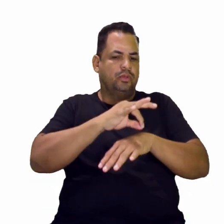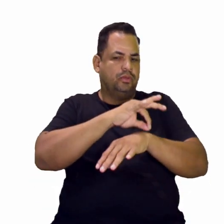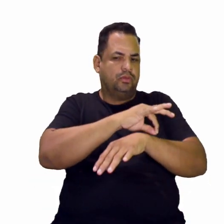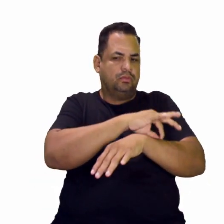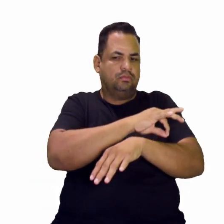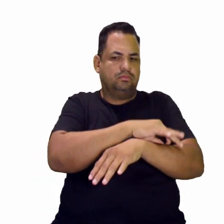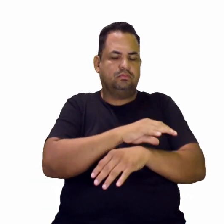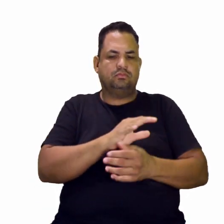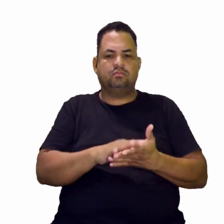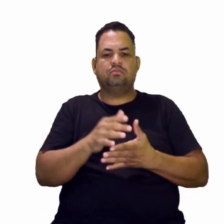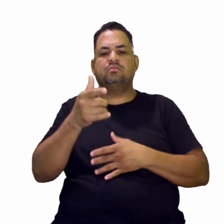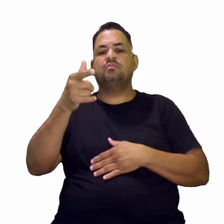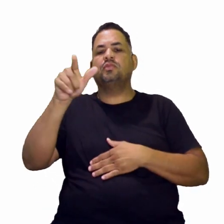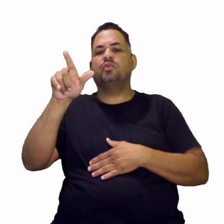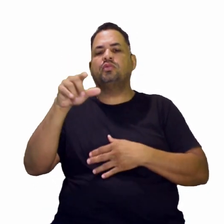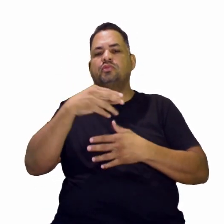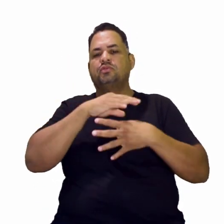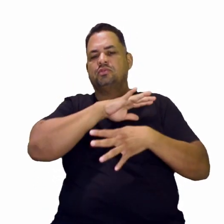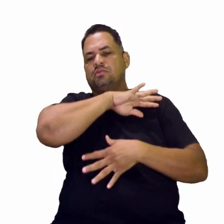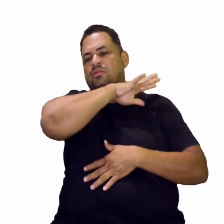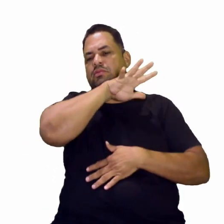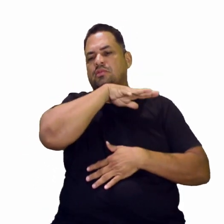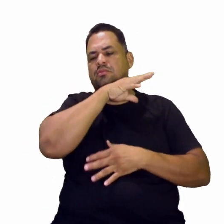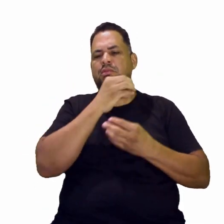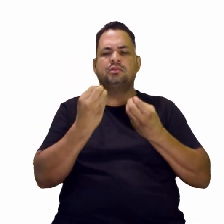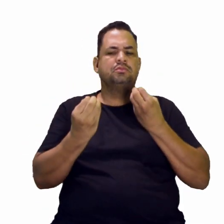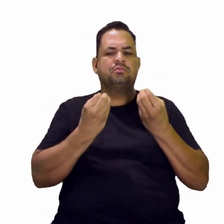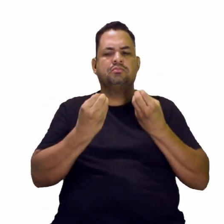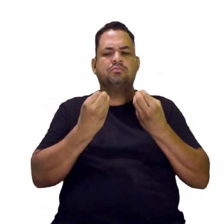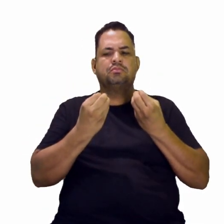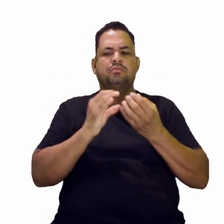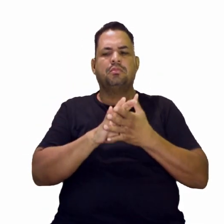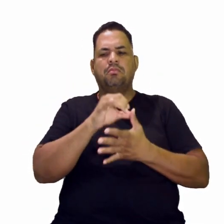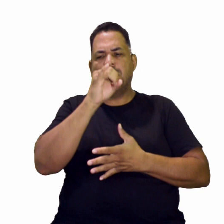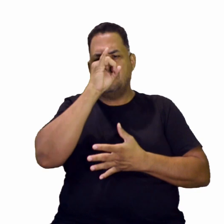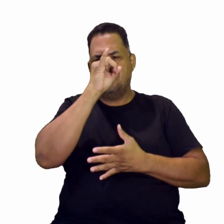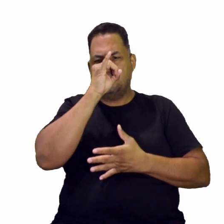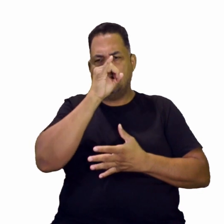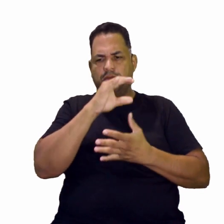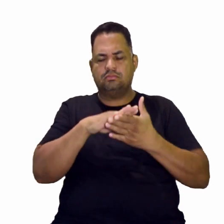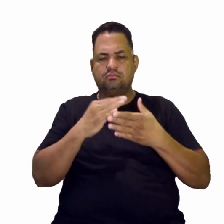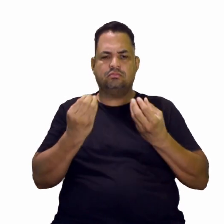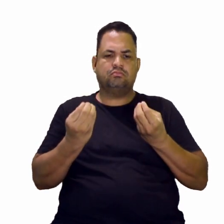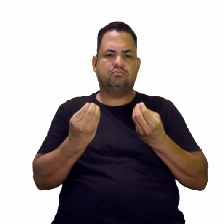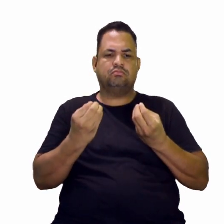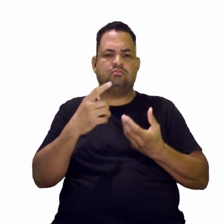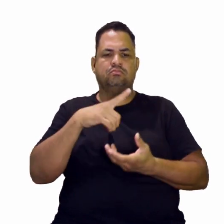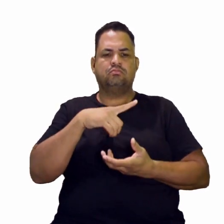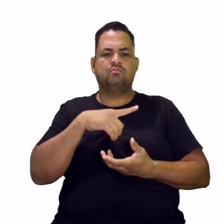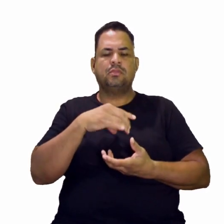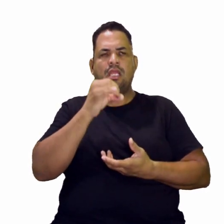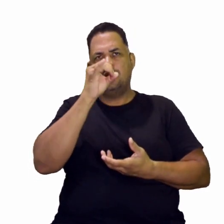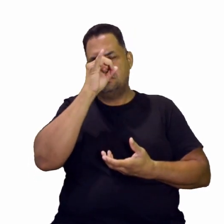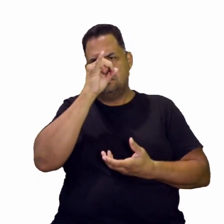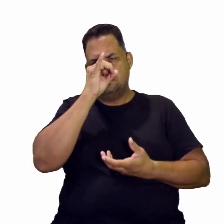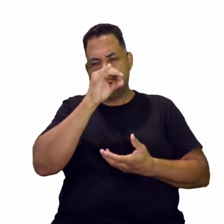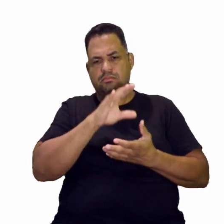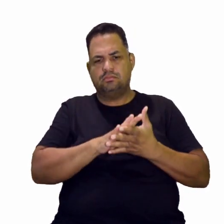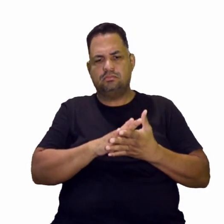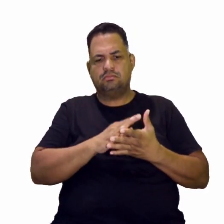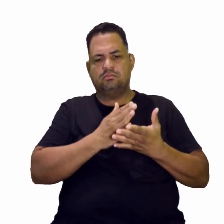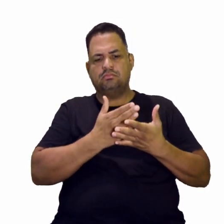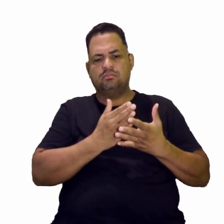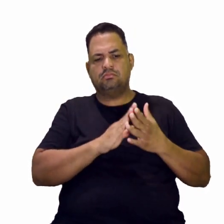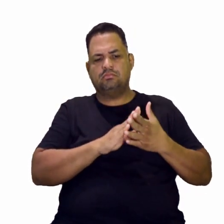formigas, dentre outros. Como assim, professor? Por exemplo, de porcos. Você tem aquele porco que a gente